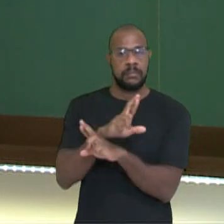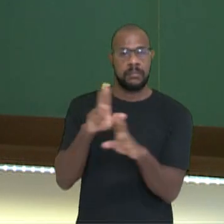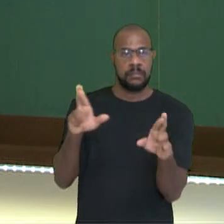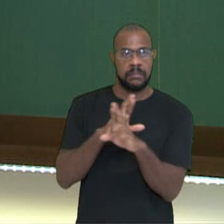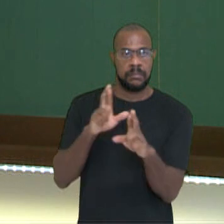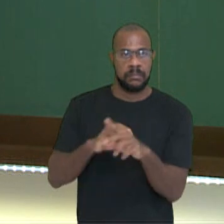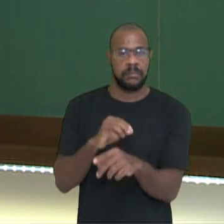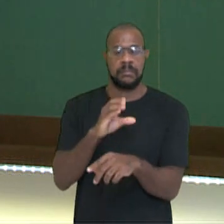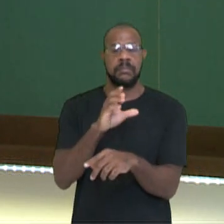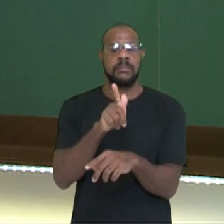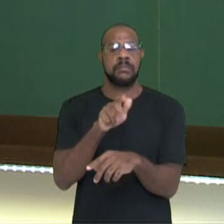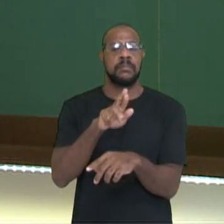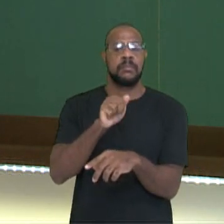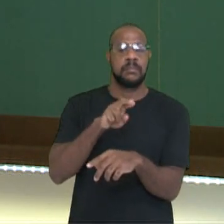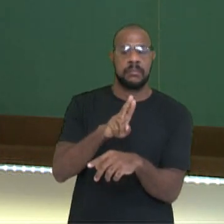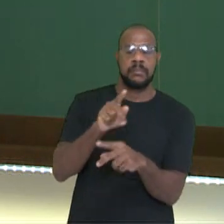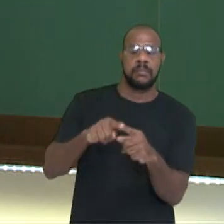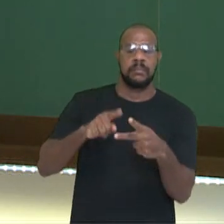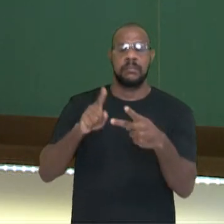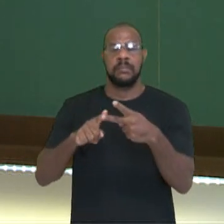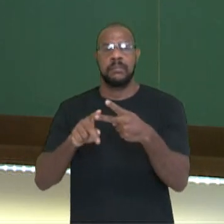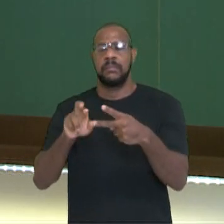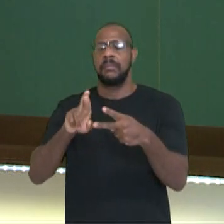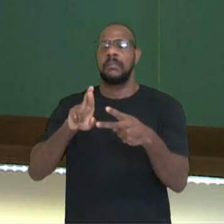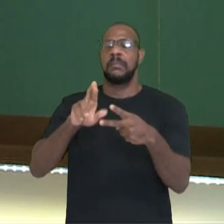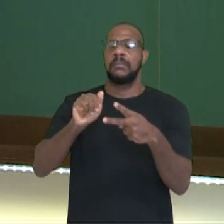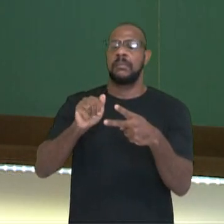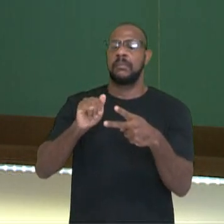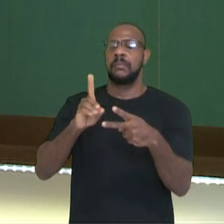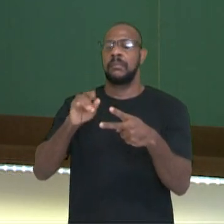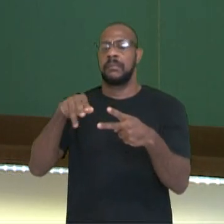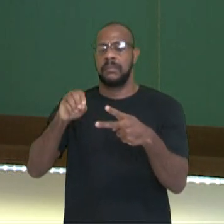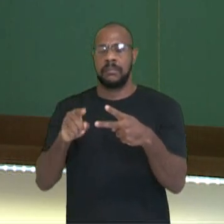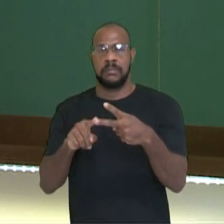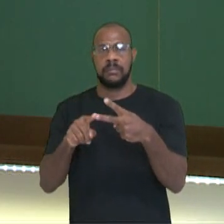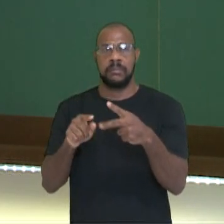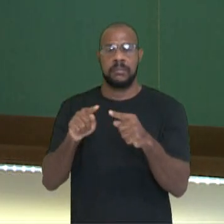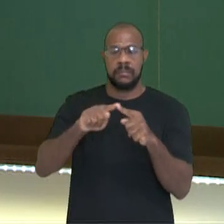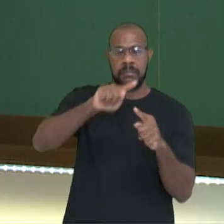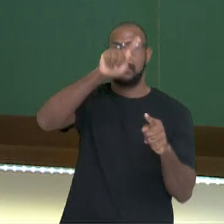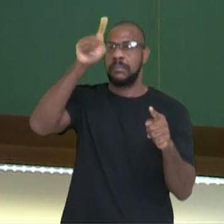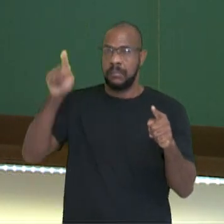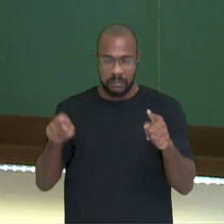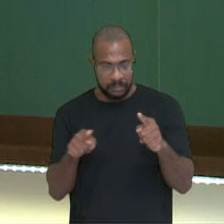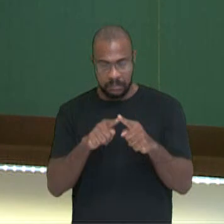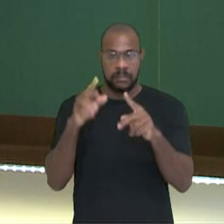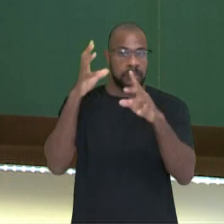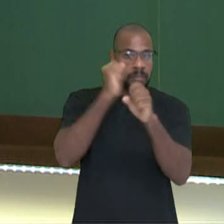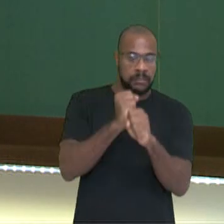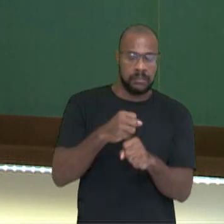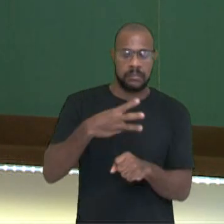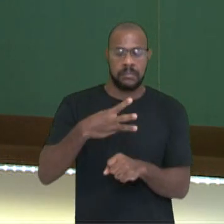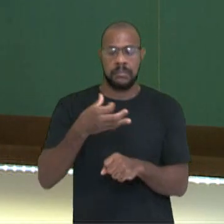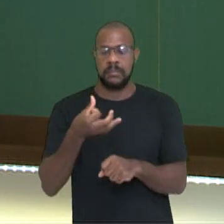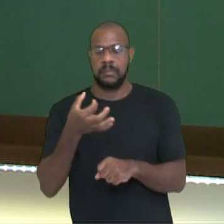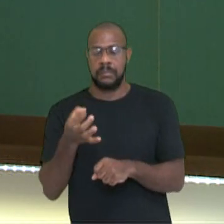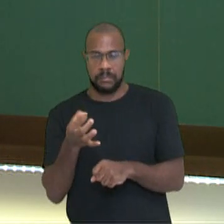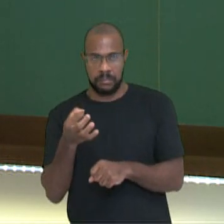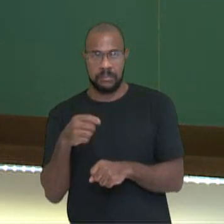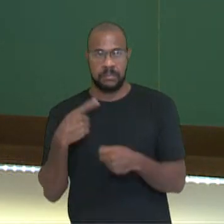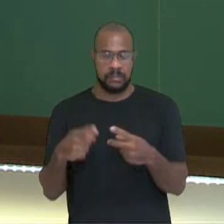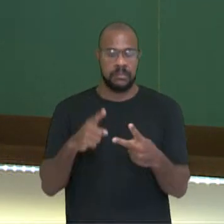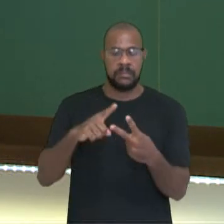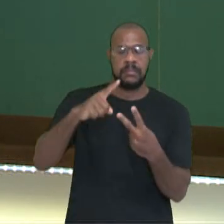e radianos. Se eu tiver uma volta inteira na circunferência, eu tenho 360 graus, que equivale a